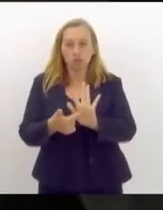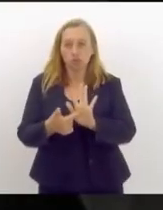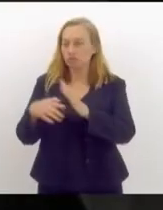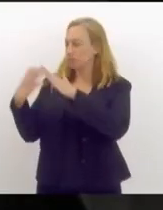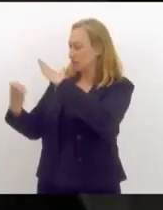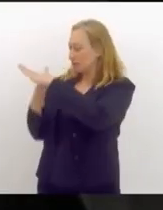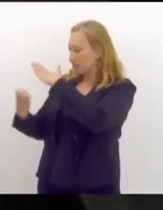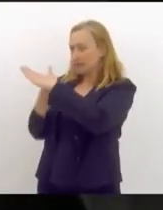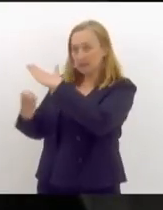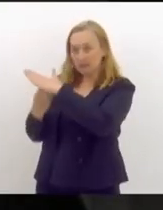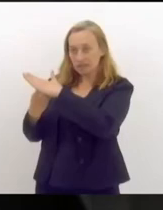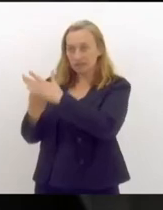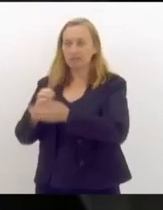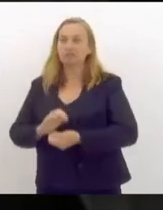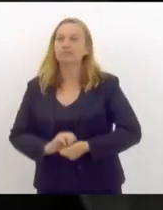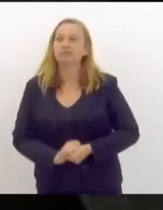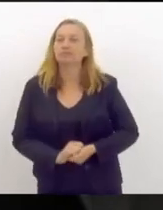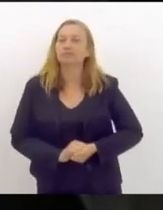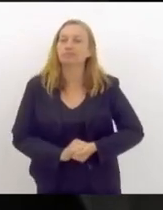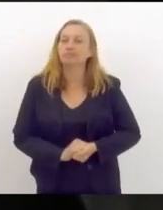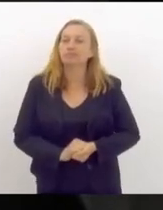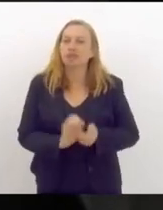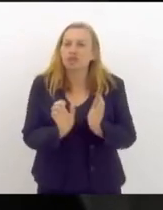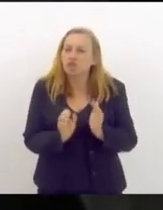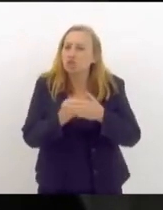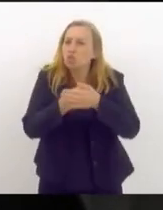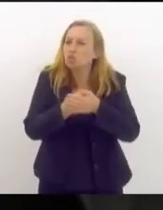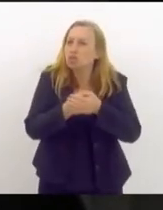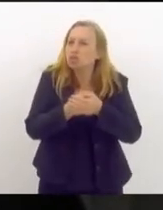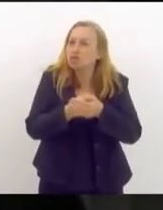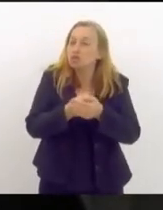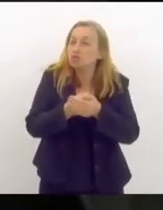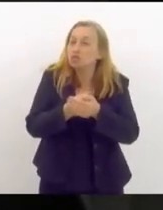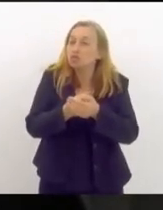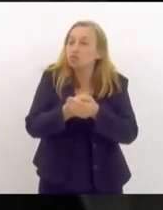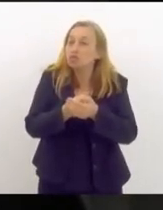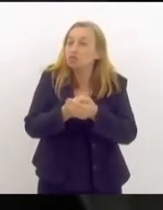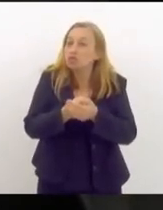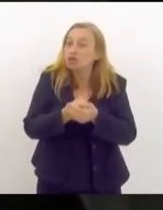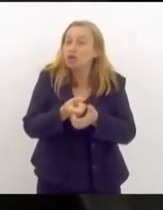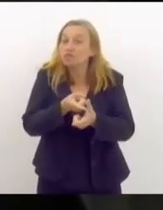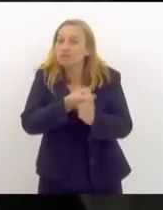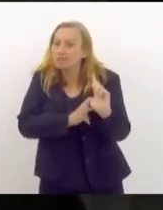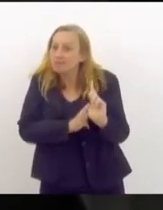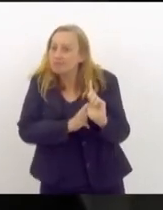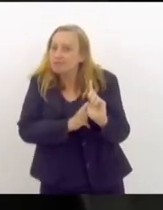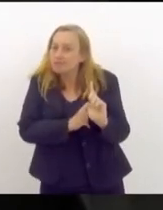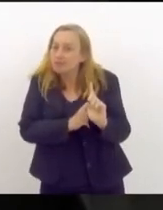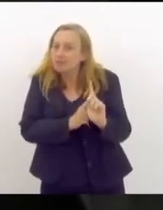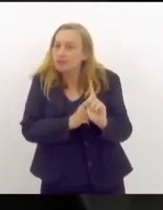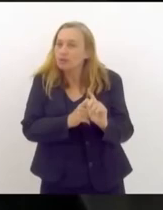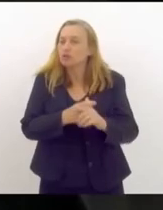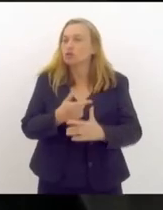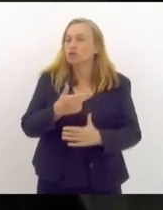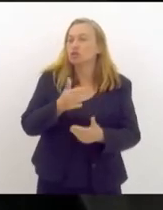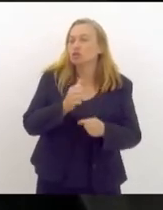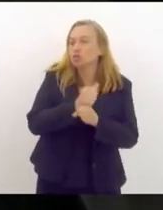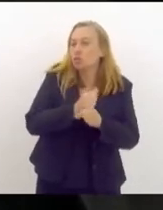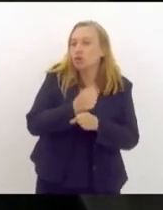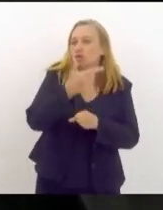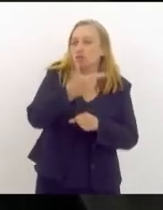vinha escondendo dívidas nos seus balanços desde 2002